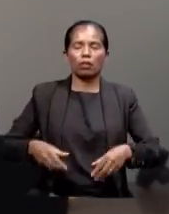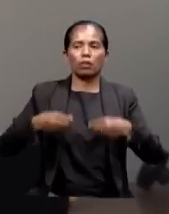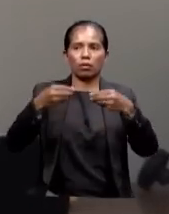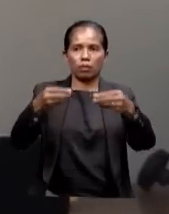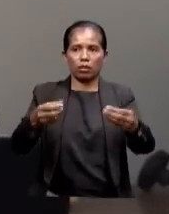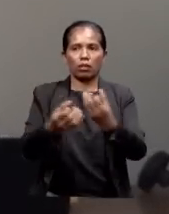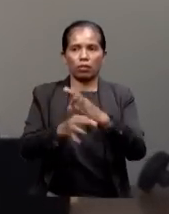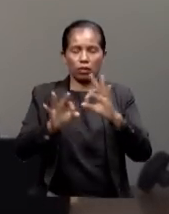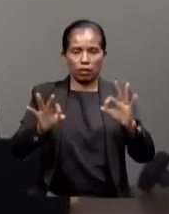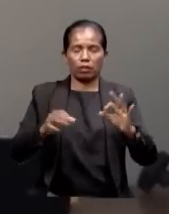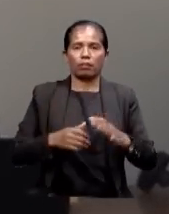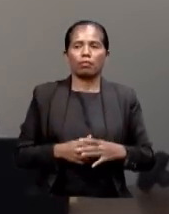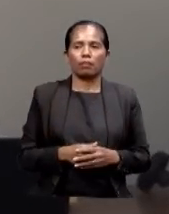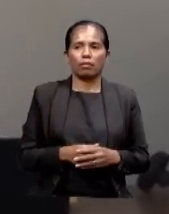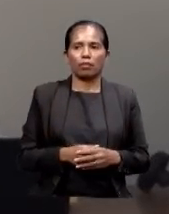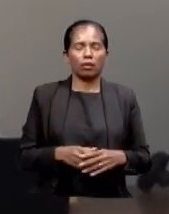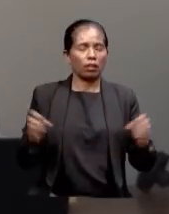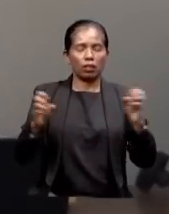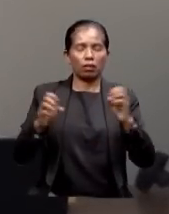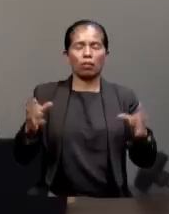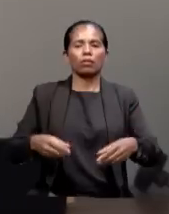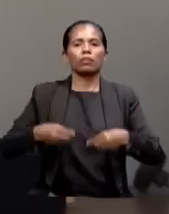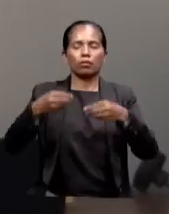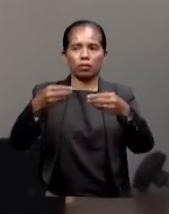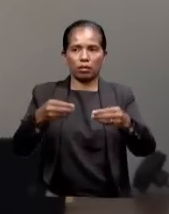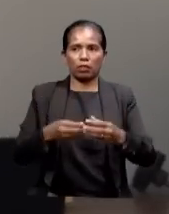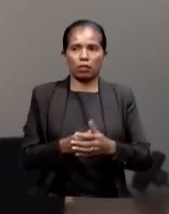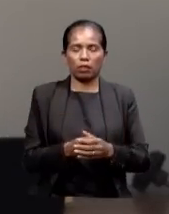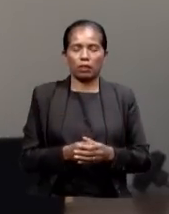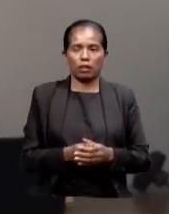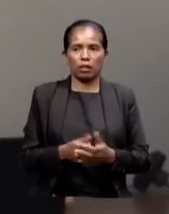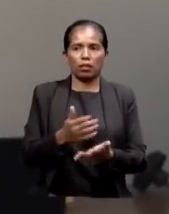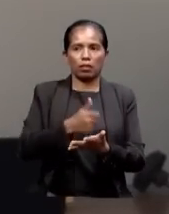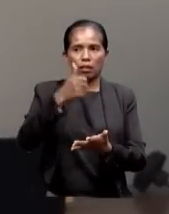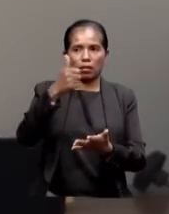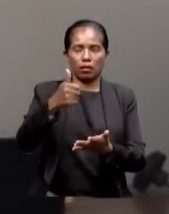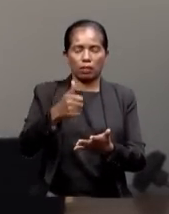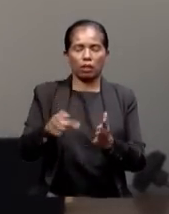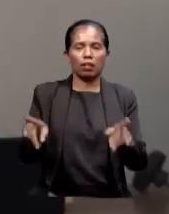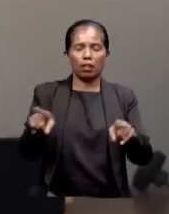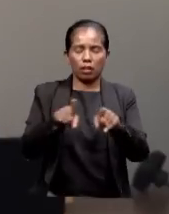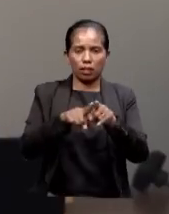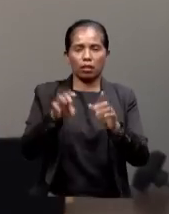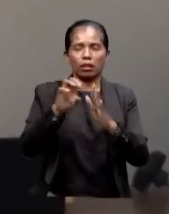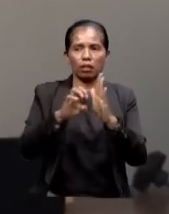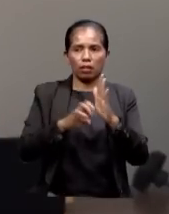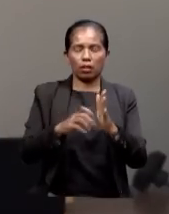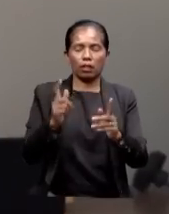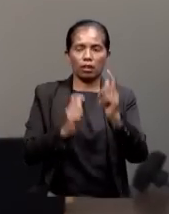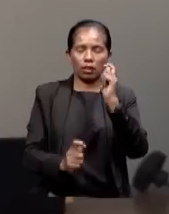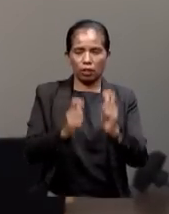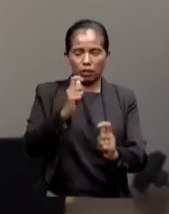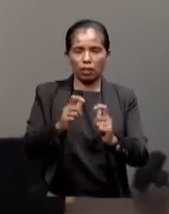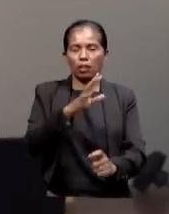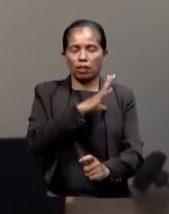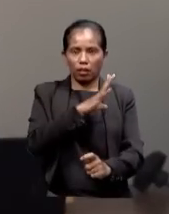ona lalai pes kon ni lakoi integra tau parte ida mana te halo asal eksekutiva ne tanem tribunal hen hen ne asal